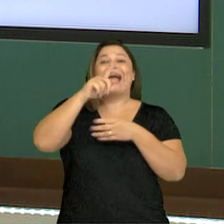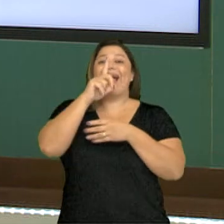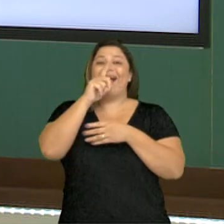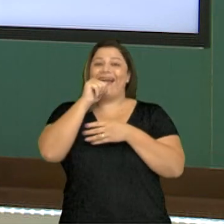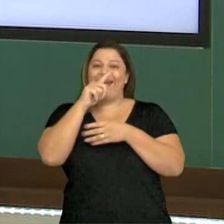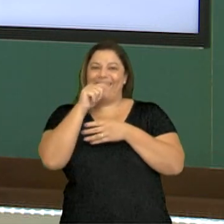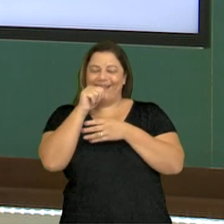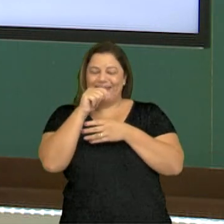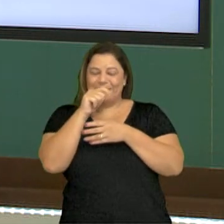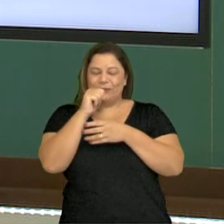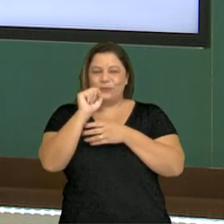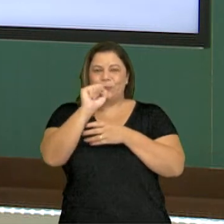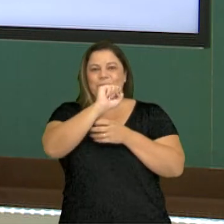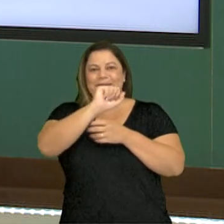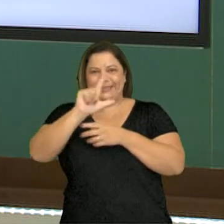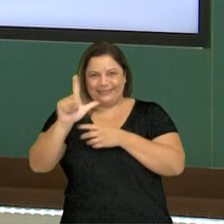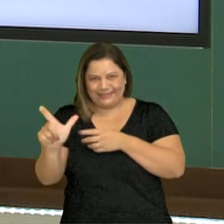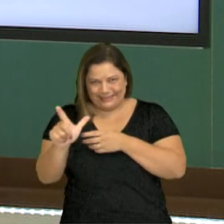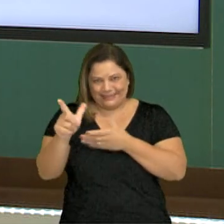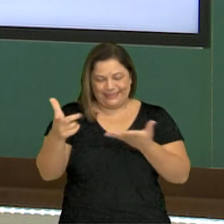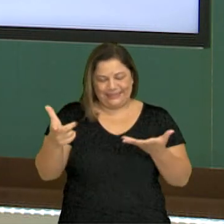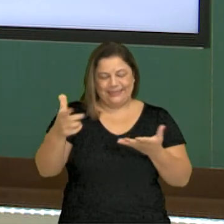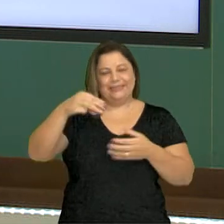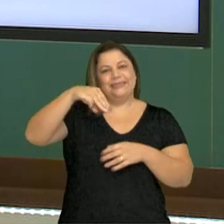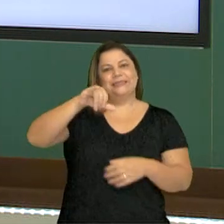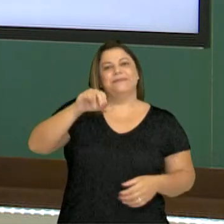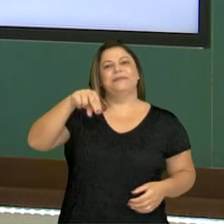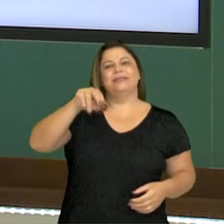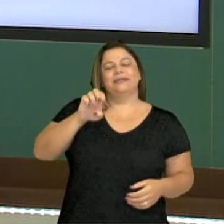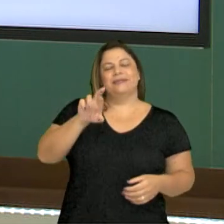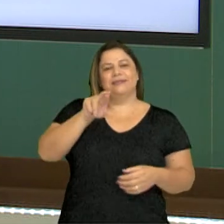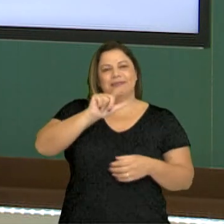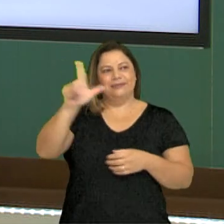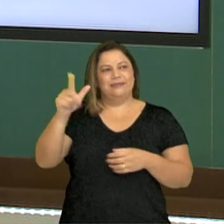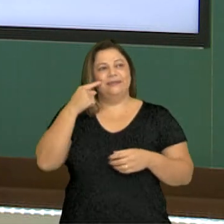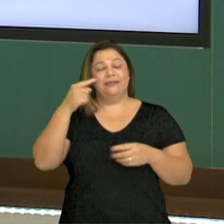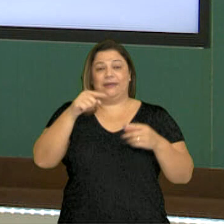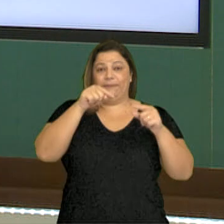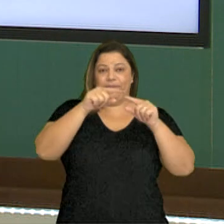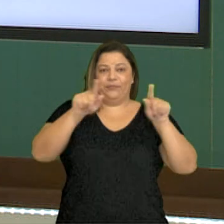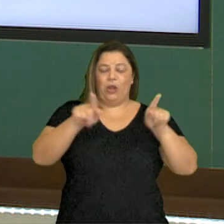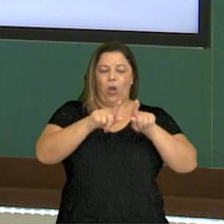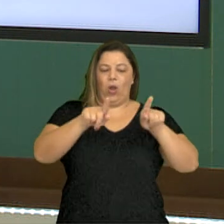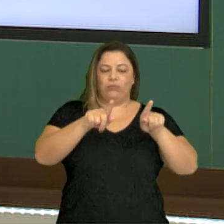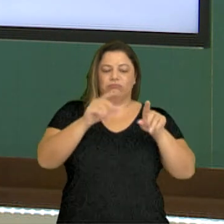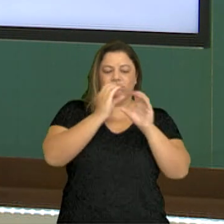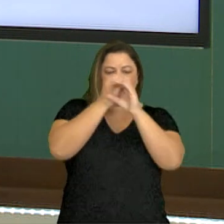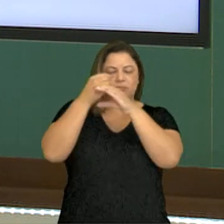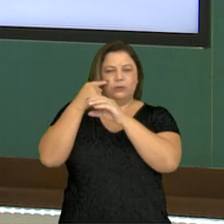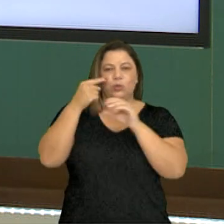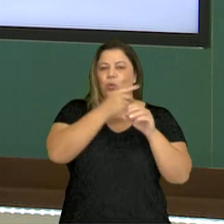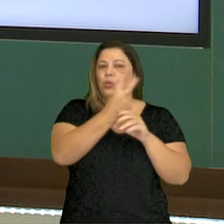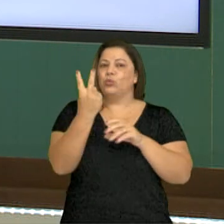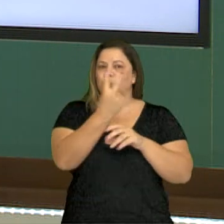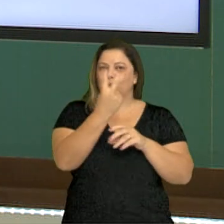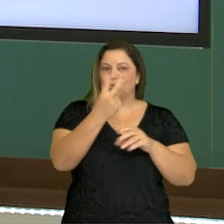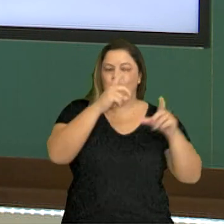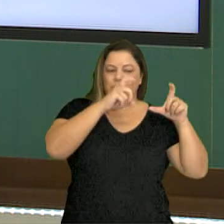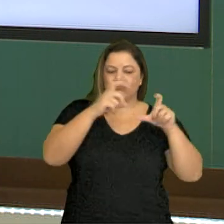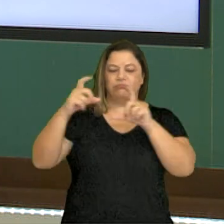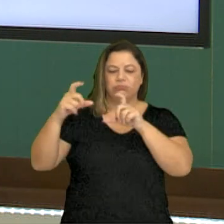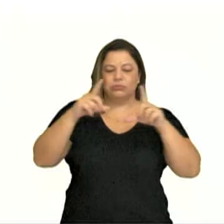reparar, aqui nós temos duas imagens, né, dessa célula. Uma num plano achatado, né, e a segunda na direita é